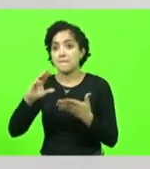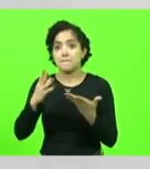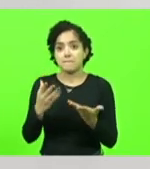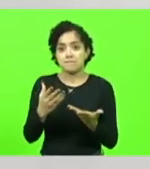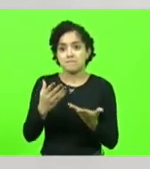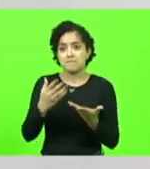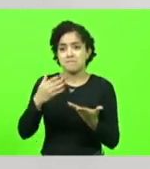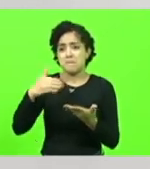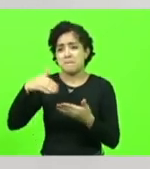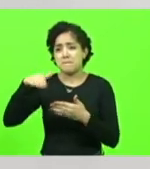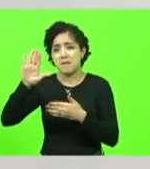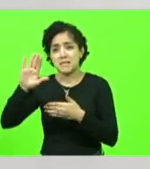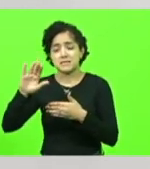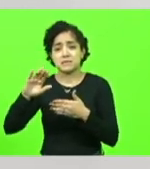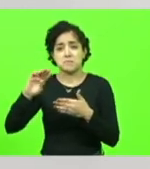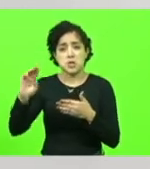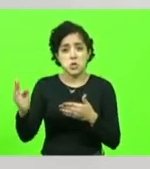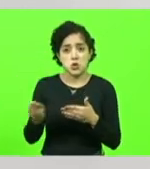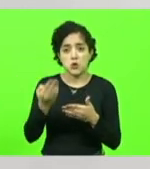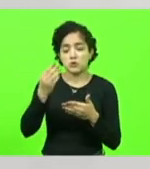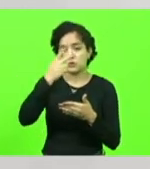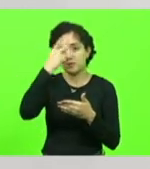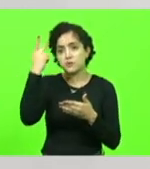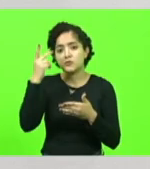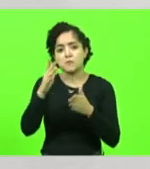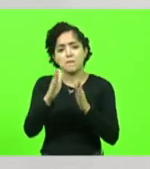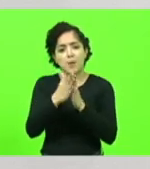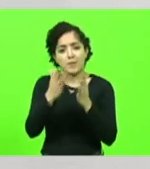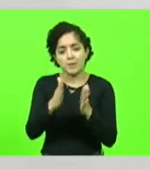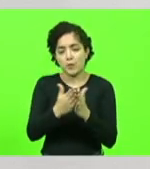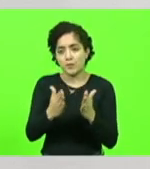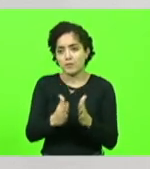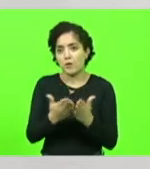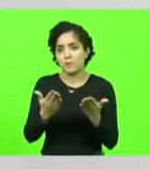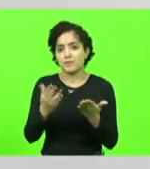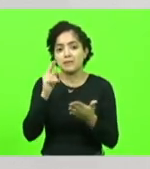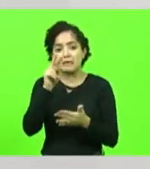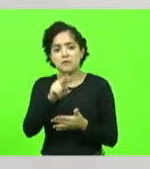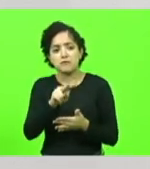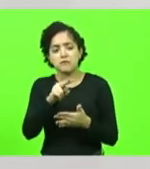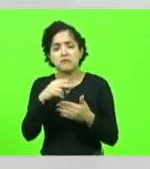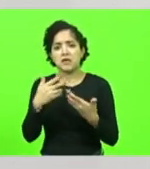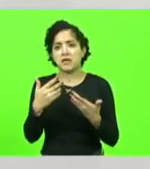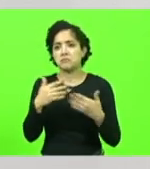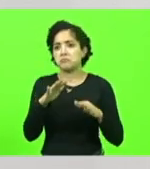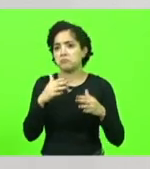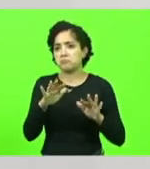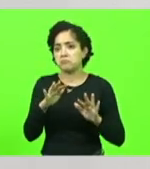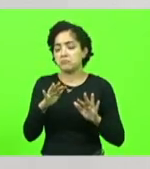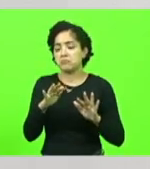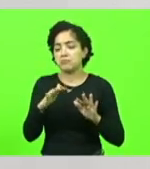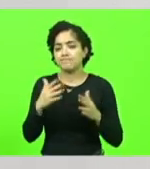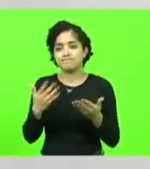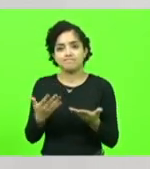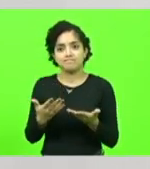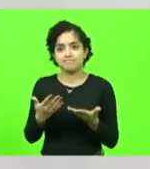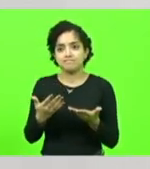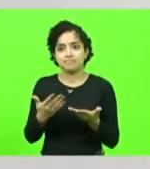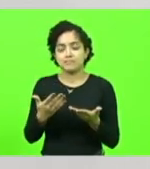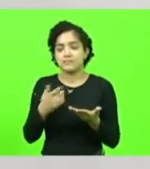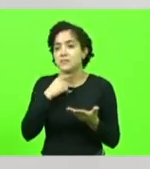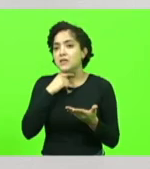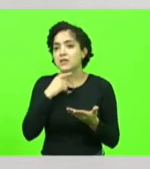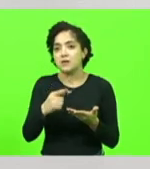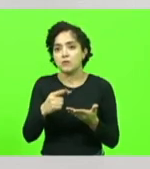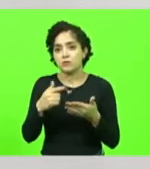pobreza, na linha da pobreza, e não me incomodar, e não ver que nós poderíamos fazer alguma coisa, não me incomodar com o fato de que